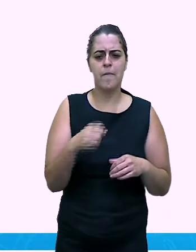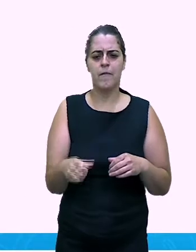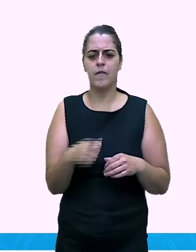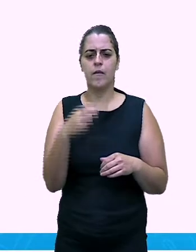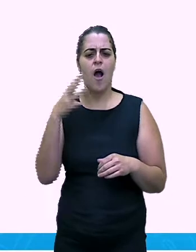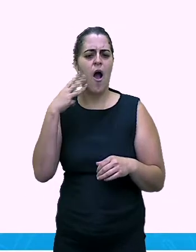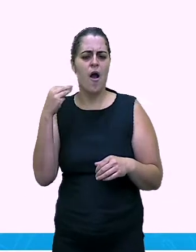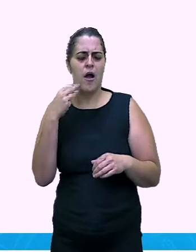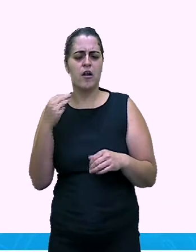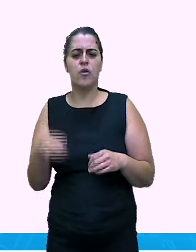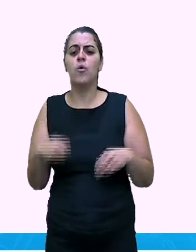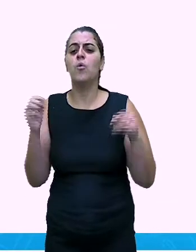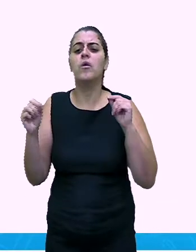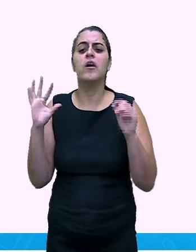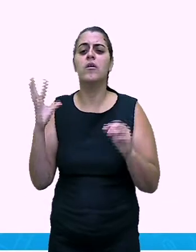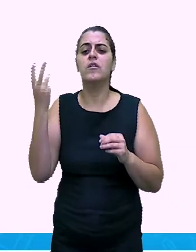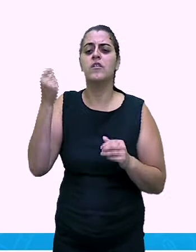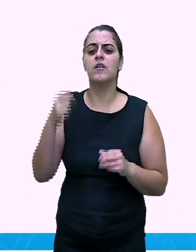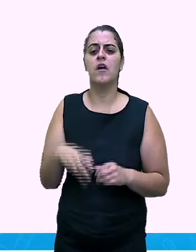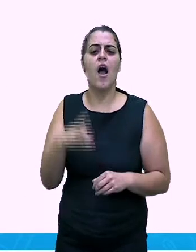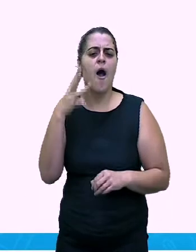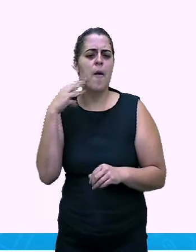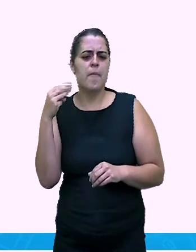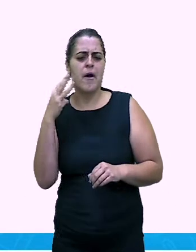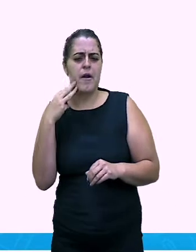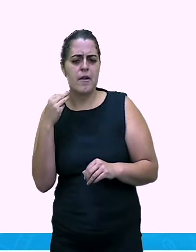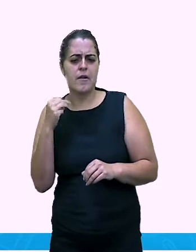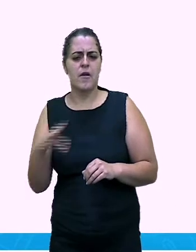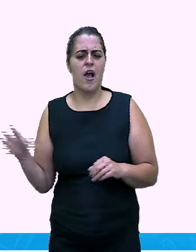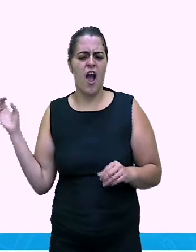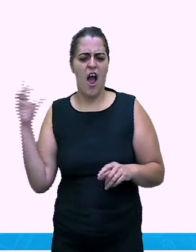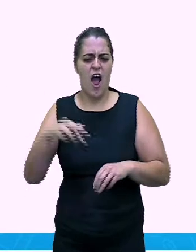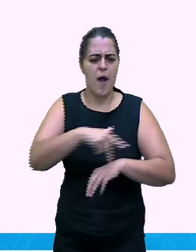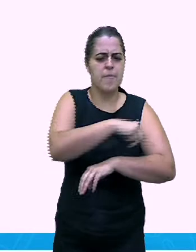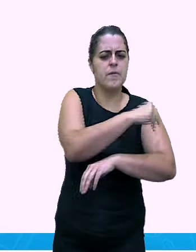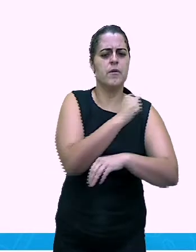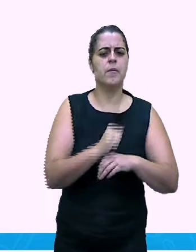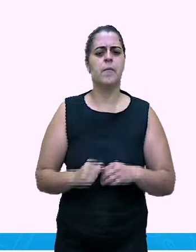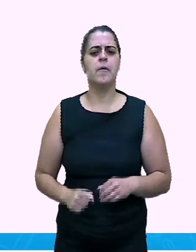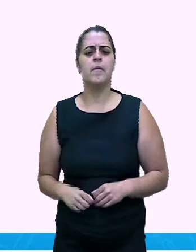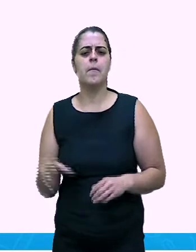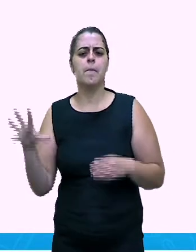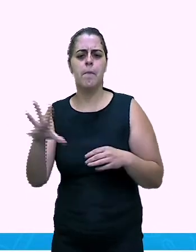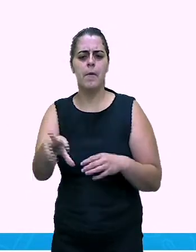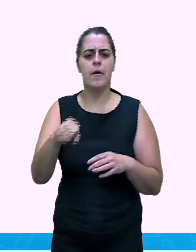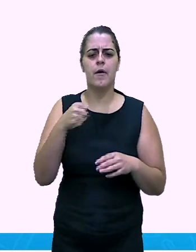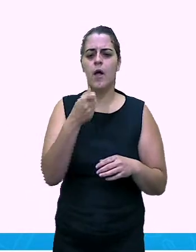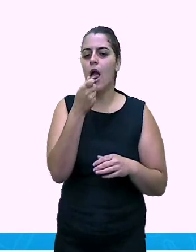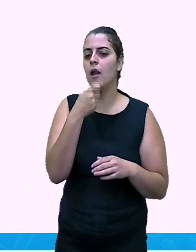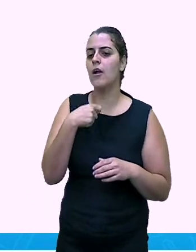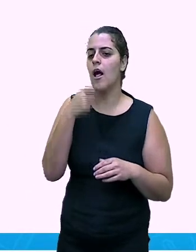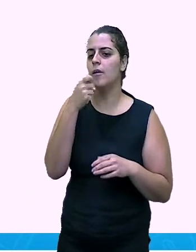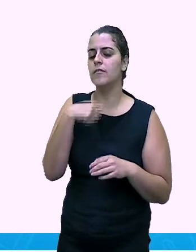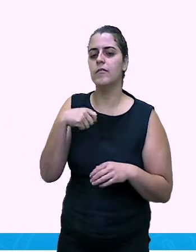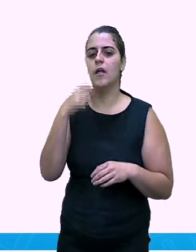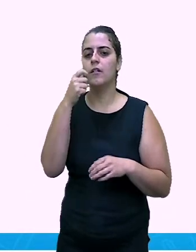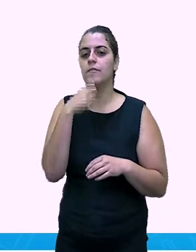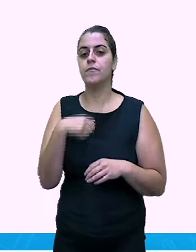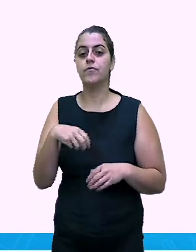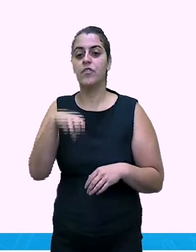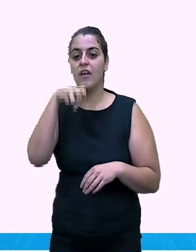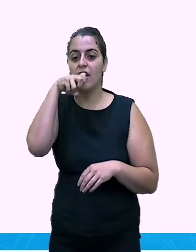Mônica. O que aconteceu? A Magali passou correndo. Olha aqui, as linhas